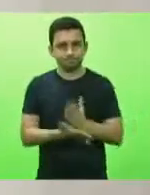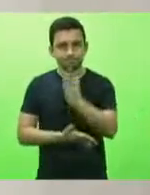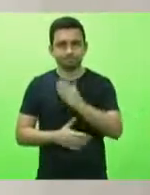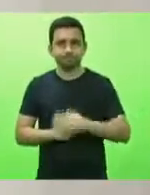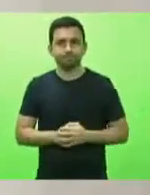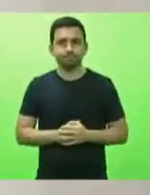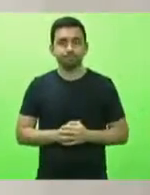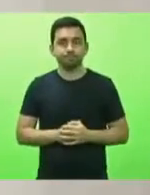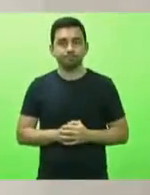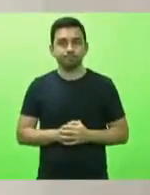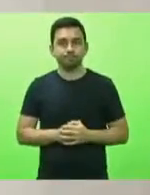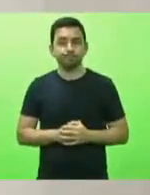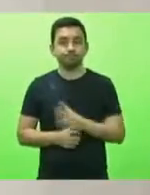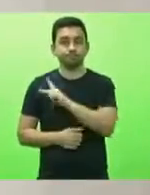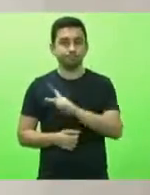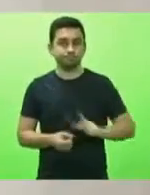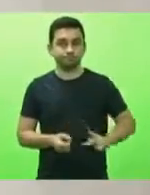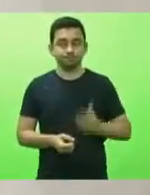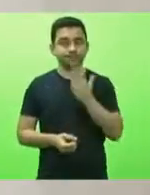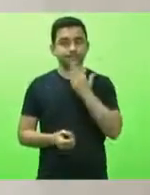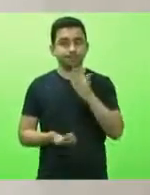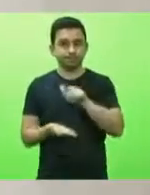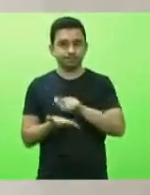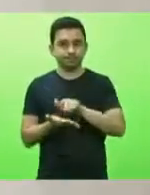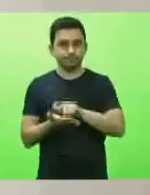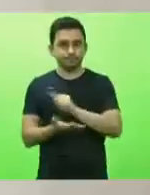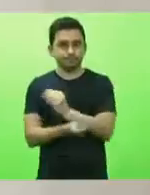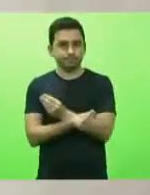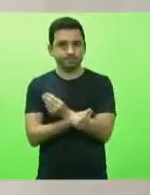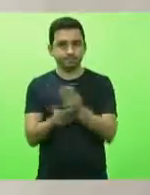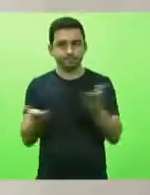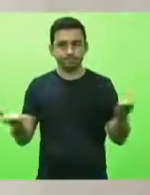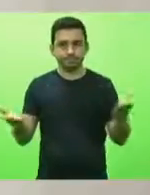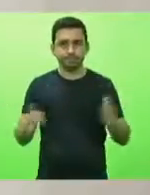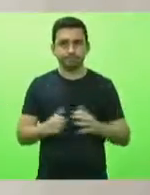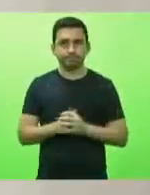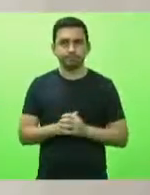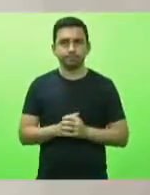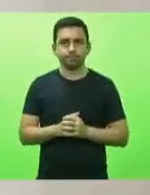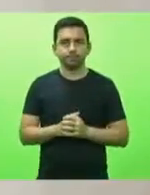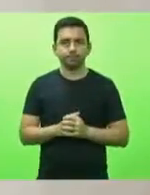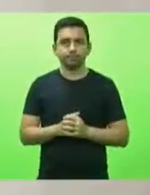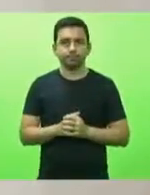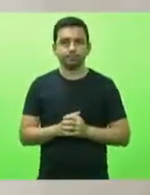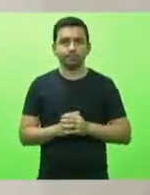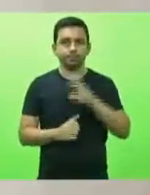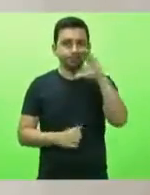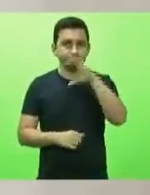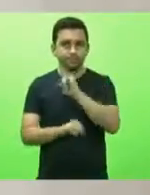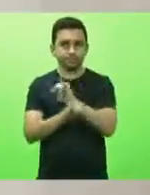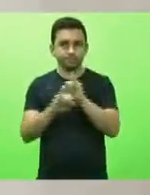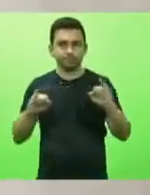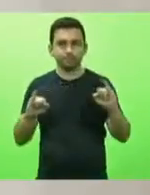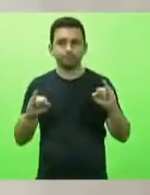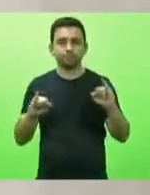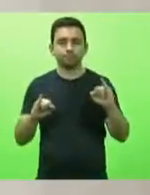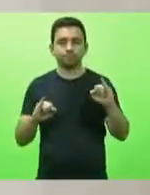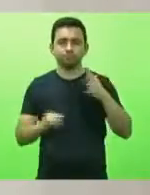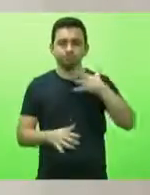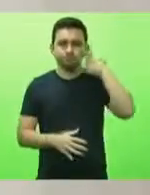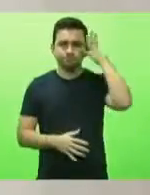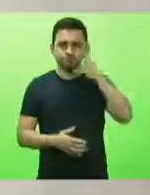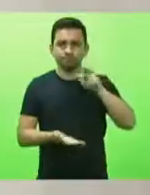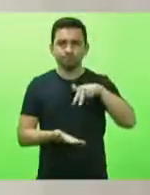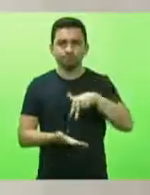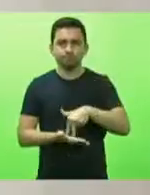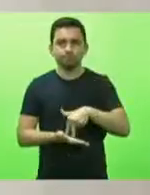Expediente. O senhor presidente solicitou que se procedesse à distribuição. Breves comunicações. Fizeram uso da palavra